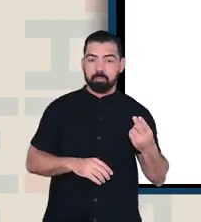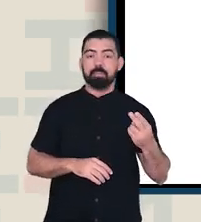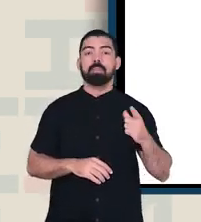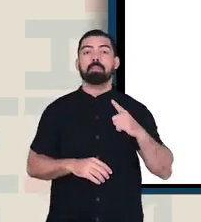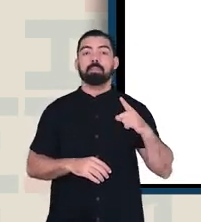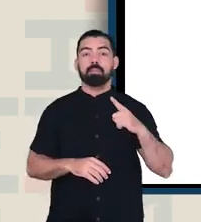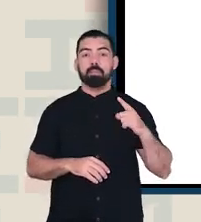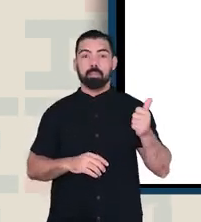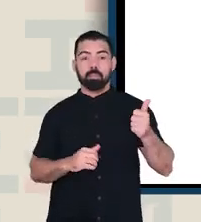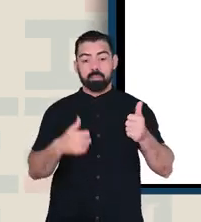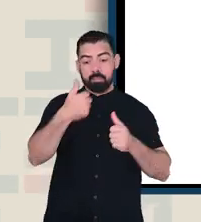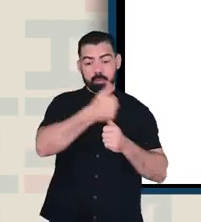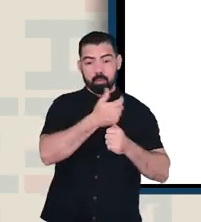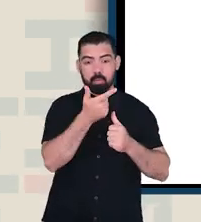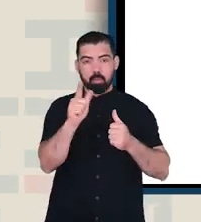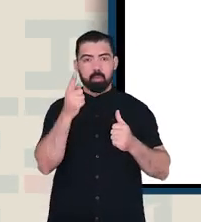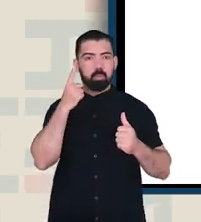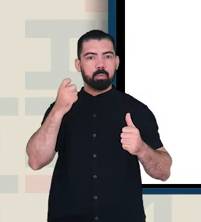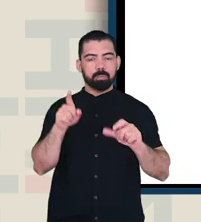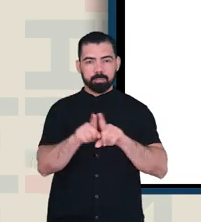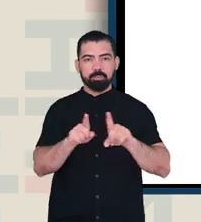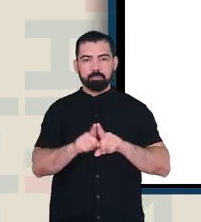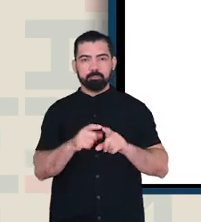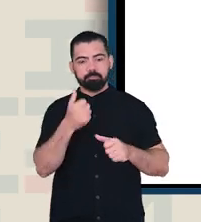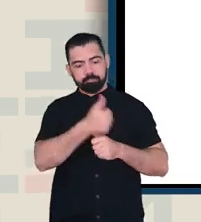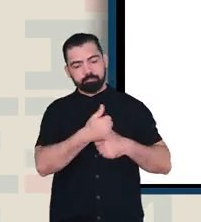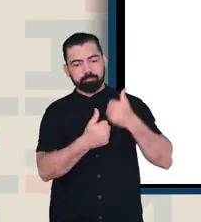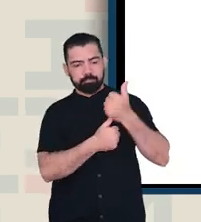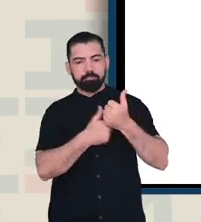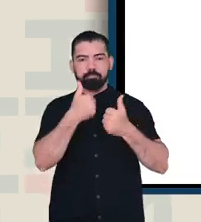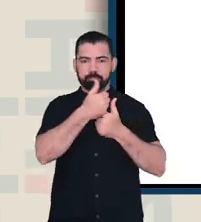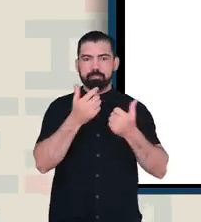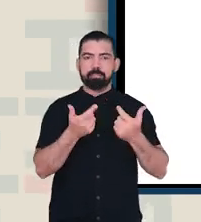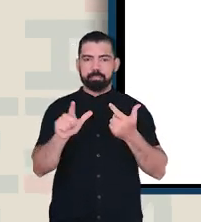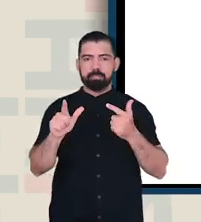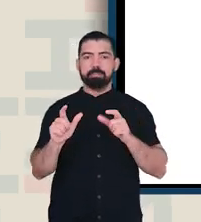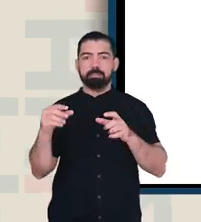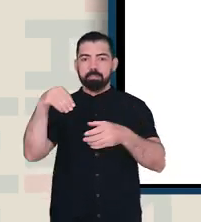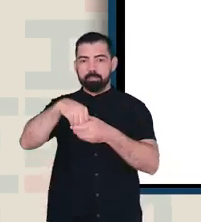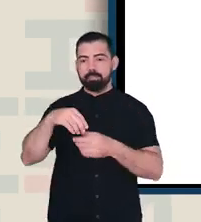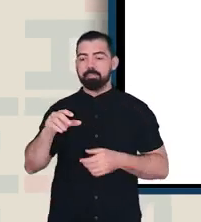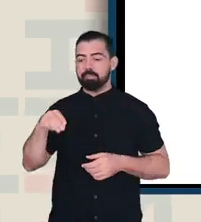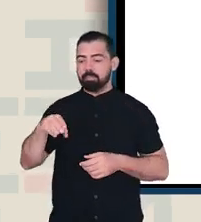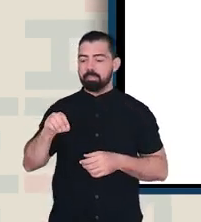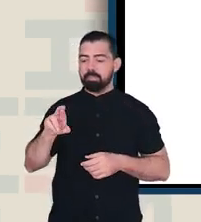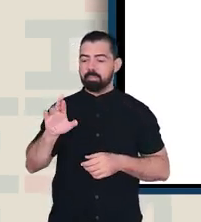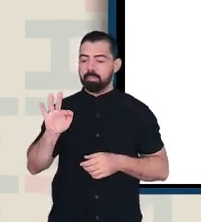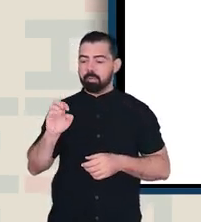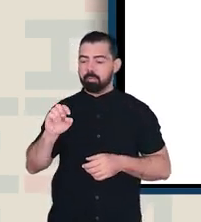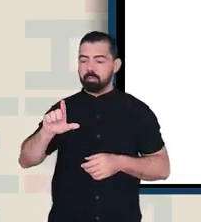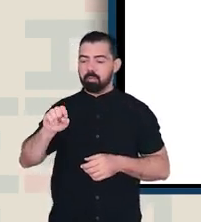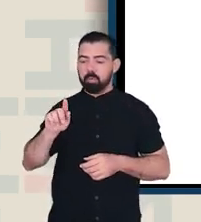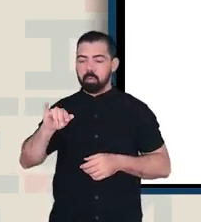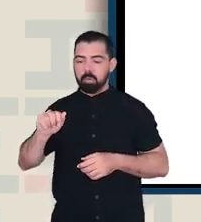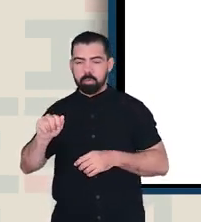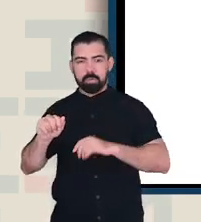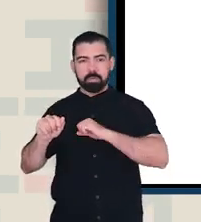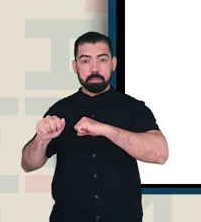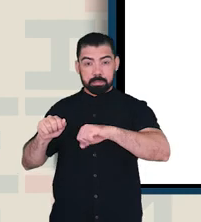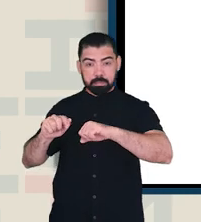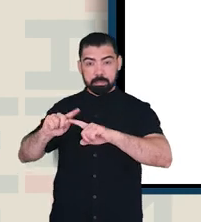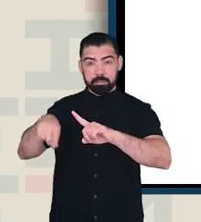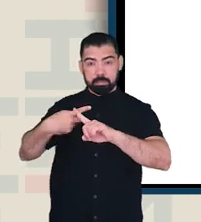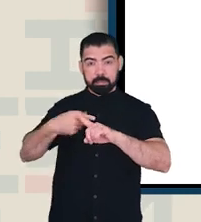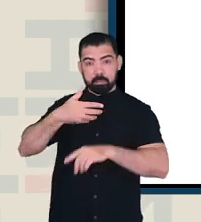outra sonoridade, a outro som, a outra espectromorfologia. De repente, um ataque que começa a